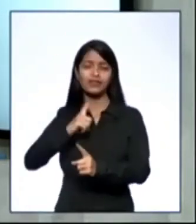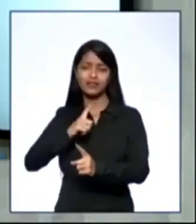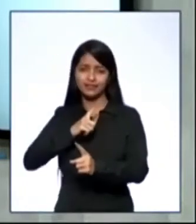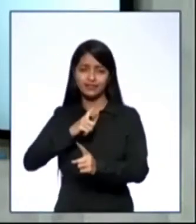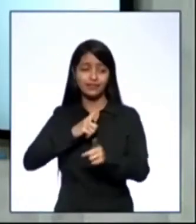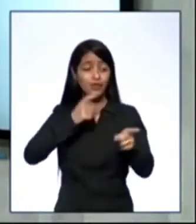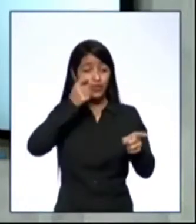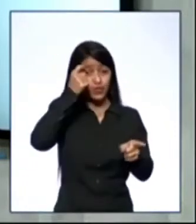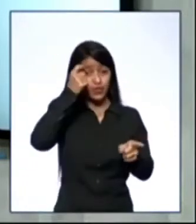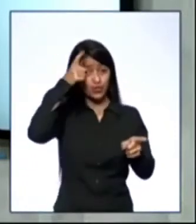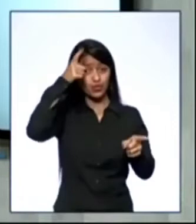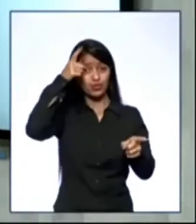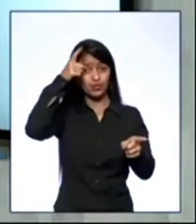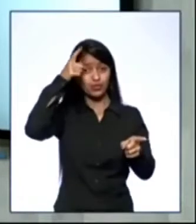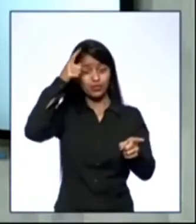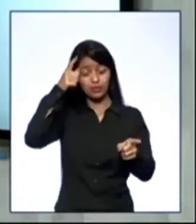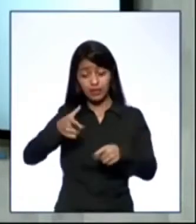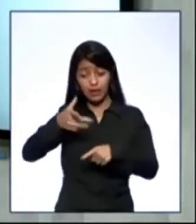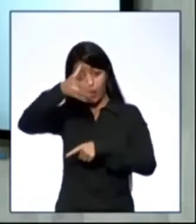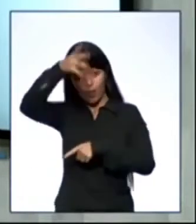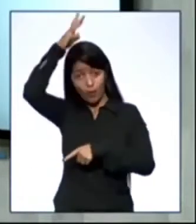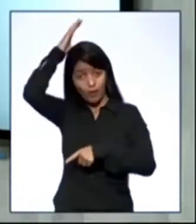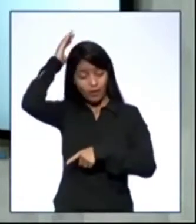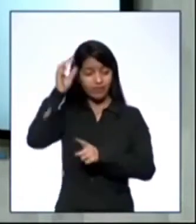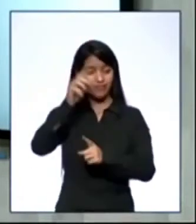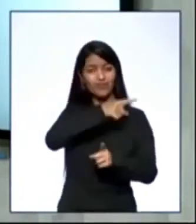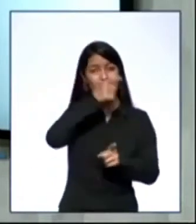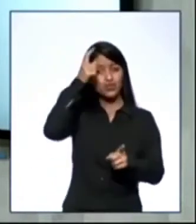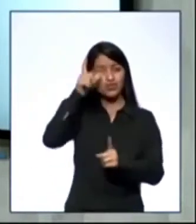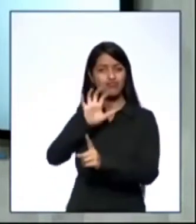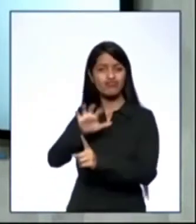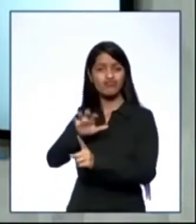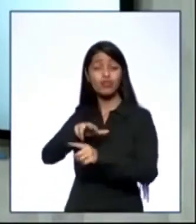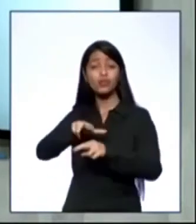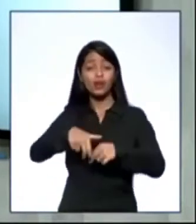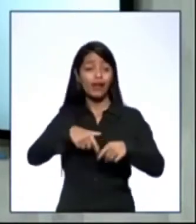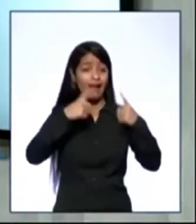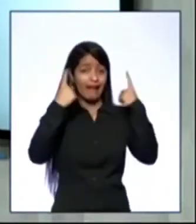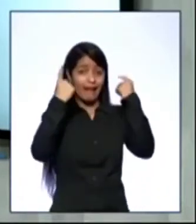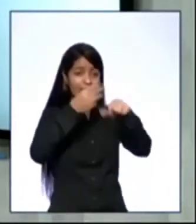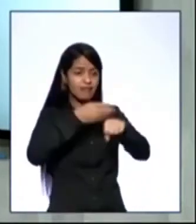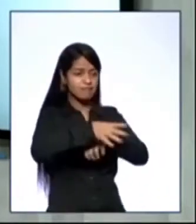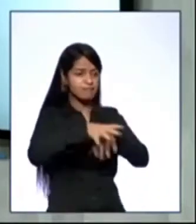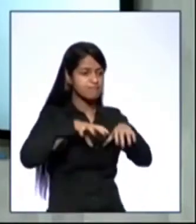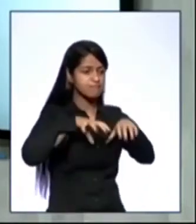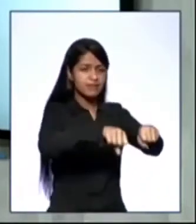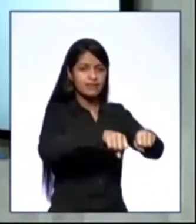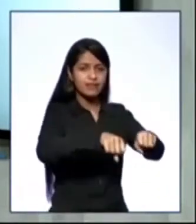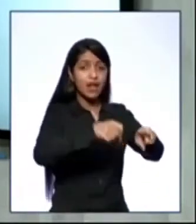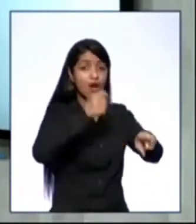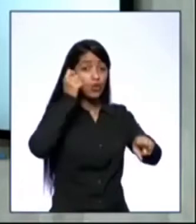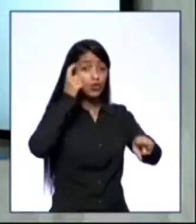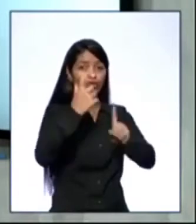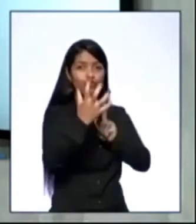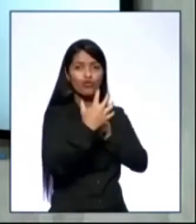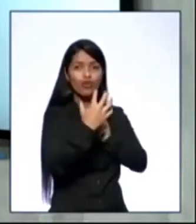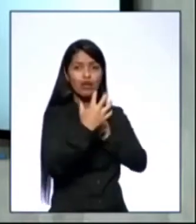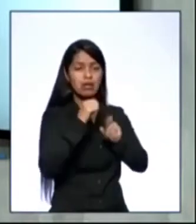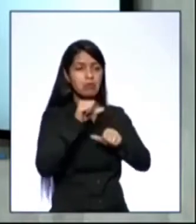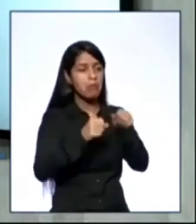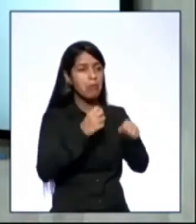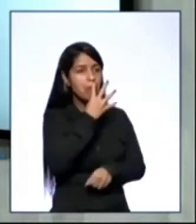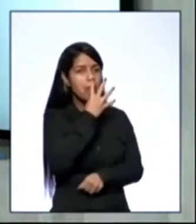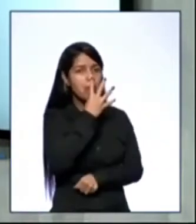A cultura romana é grega. Isso aconteceu com o fato da conquista da Grécia. Louco, né? Roma conquista a Grécia, mas ao mesmo tempo